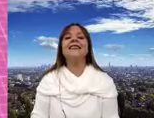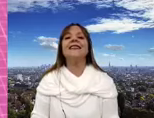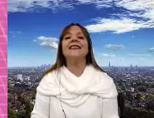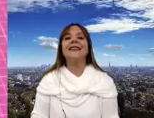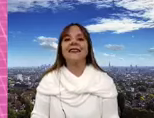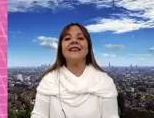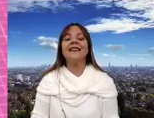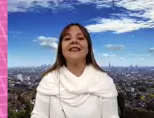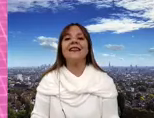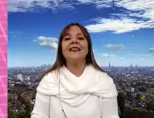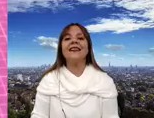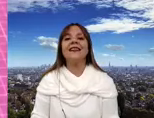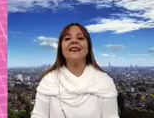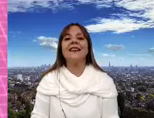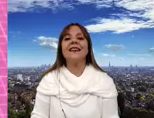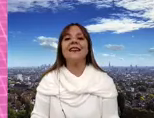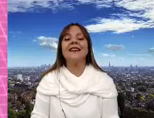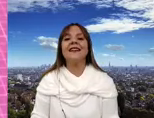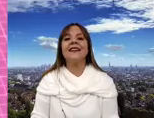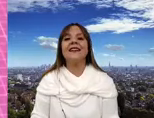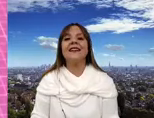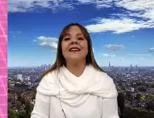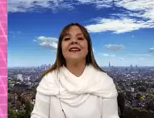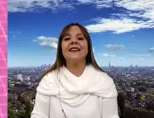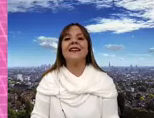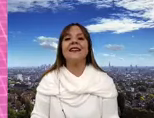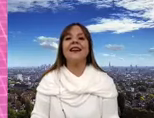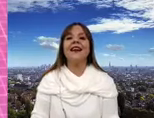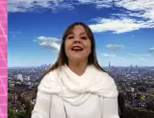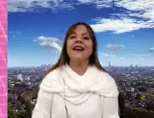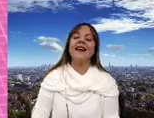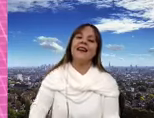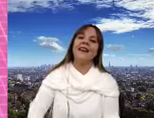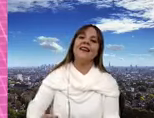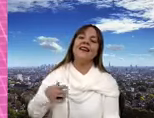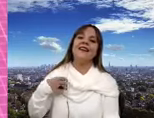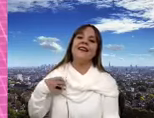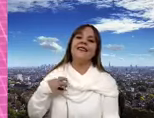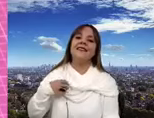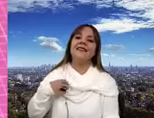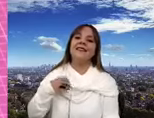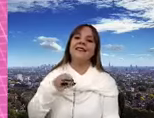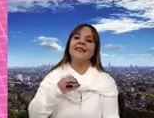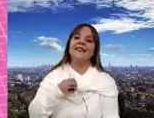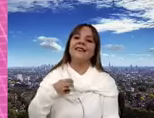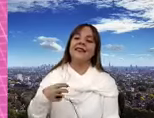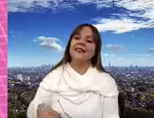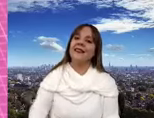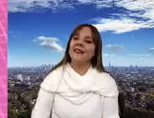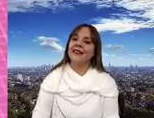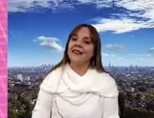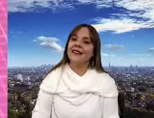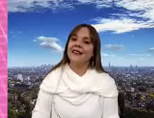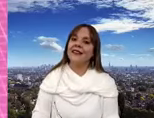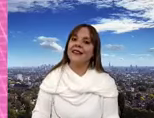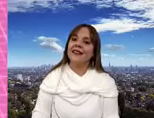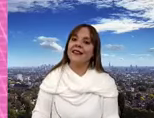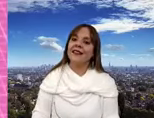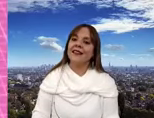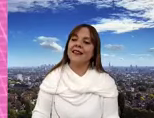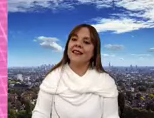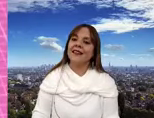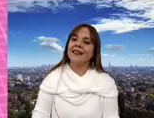gente vai cortar esse coração, a gente une os dois. Tá vendo? Ó, mas quando tiver seco, eu vou fazer aqui, que é para o